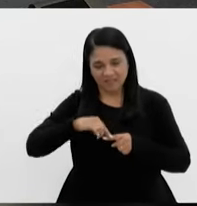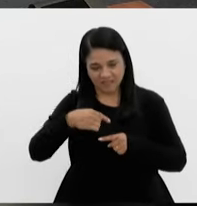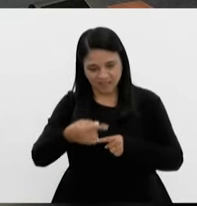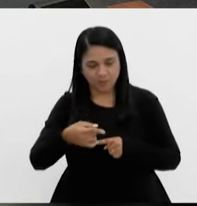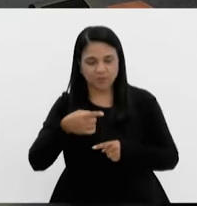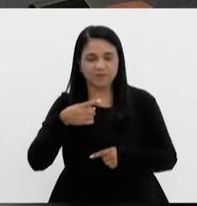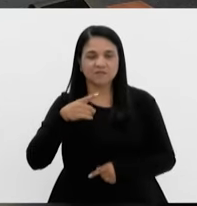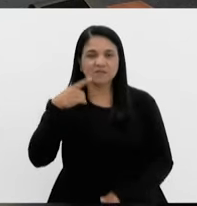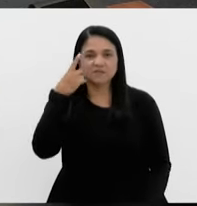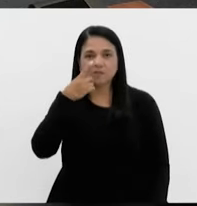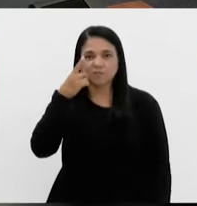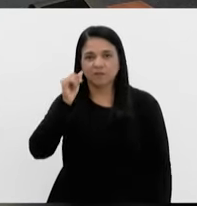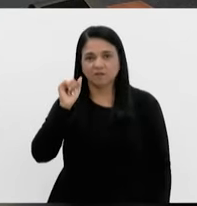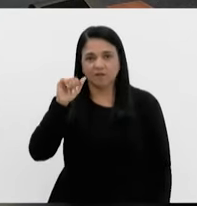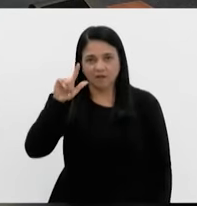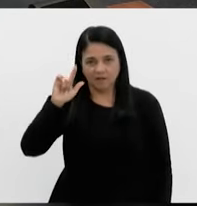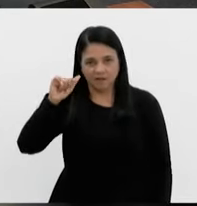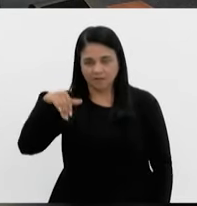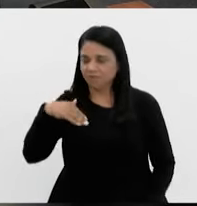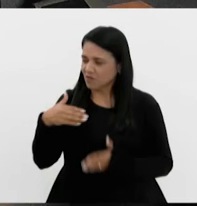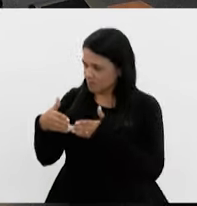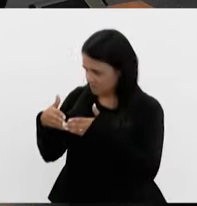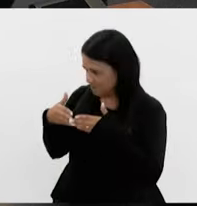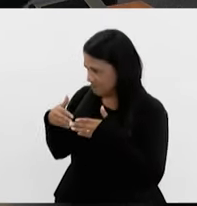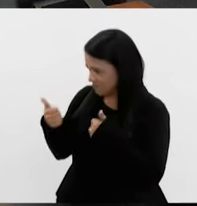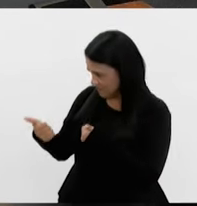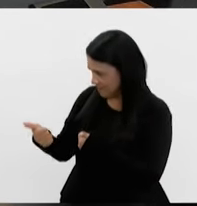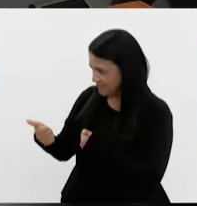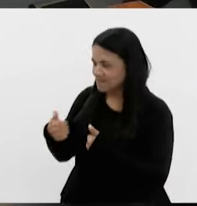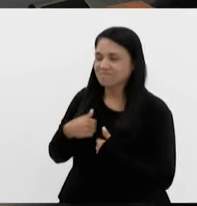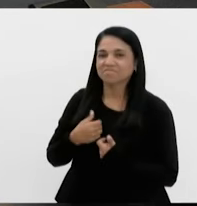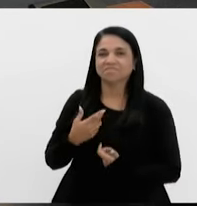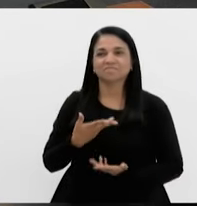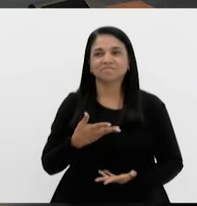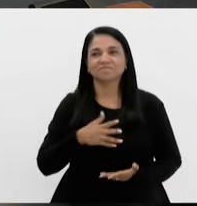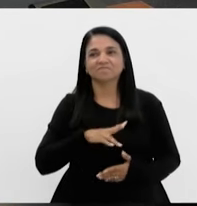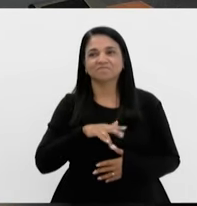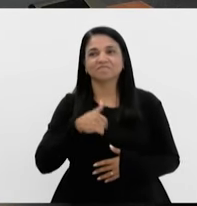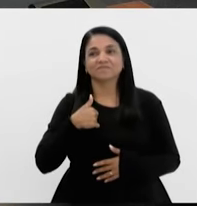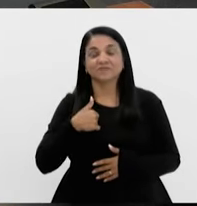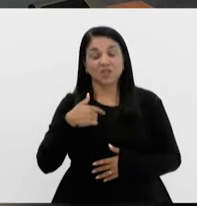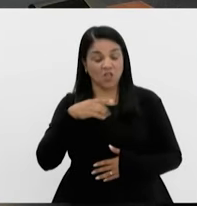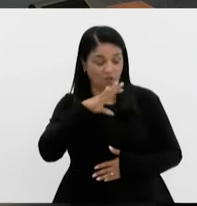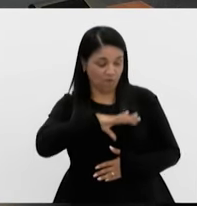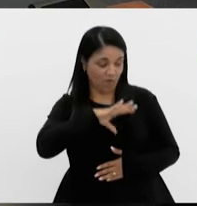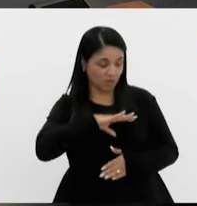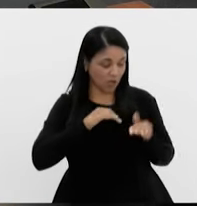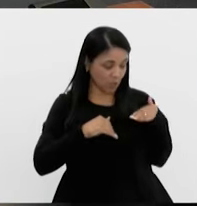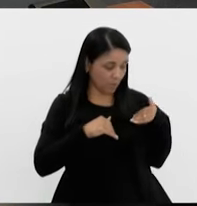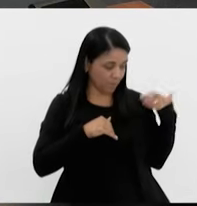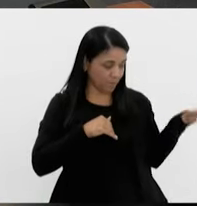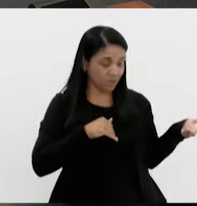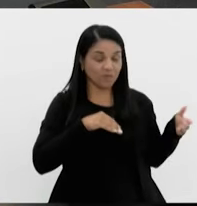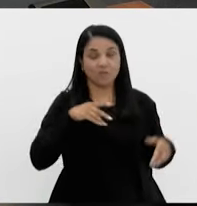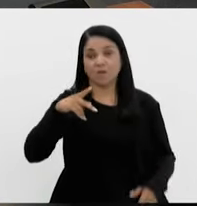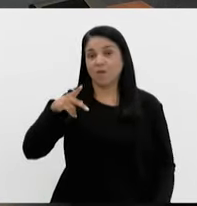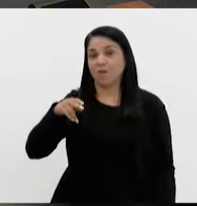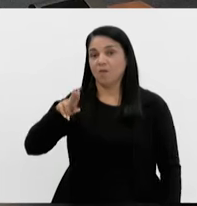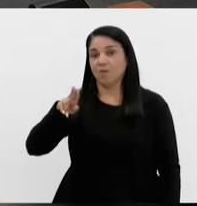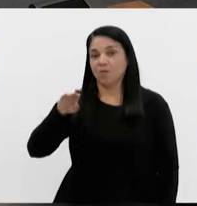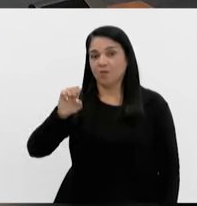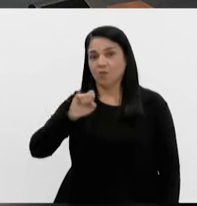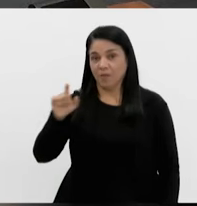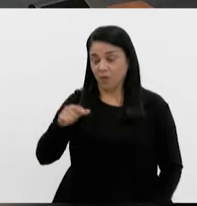de obrigado a Alan cer Essa parte aí eu tenho aqui um vascao do meu lado pobel a